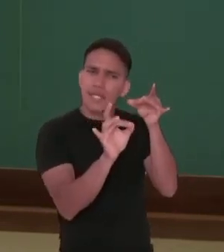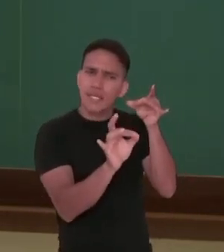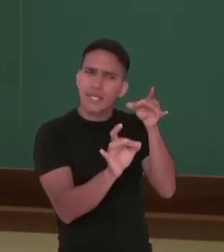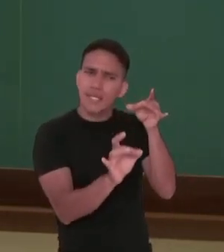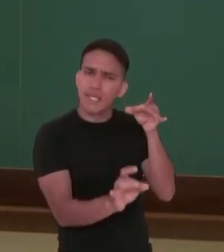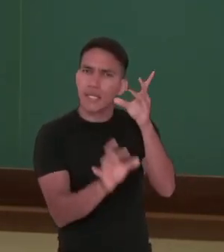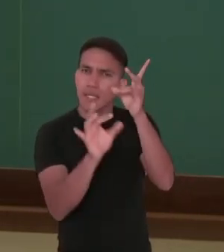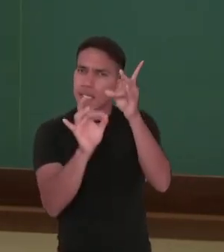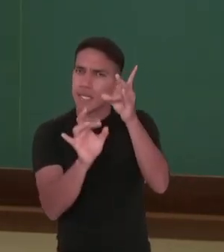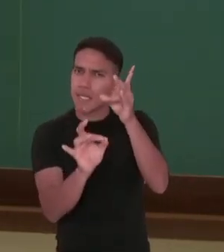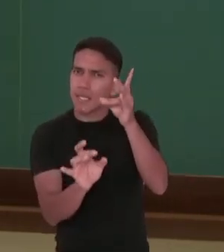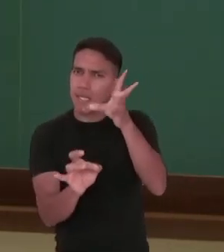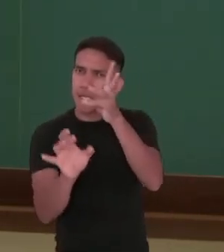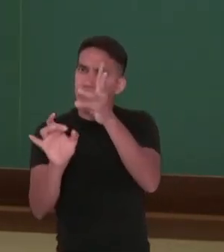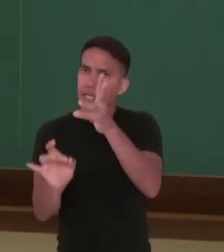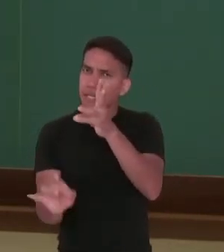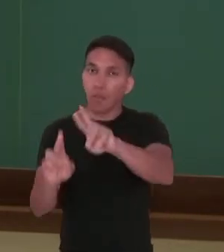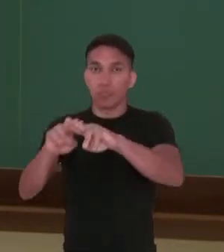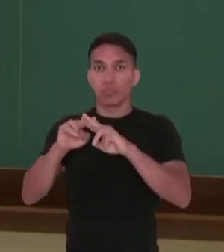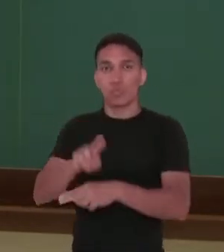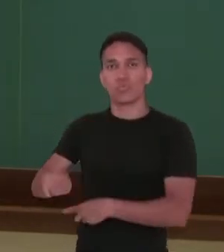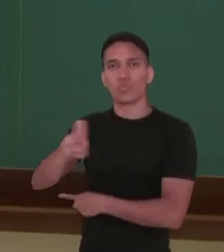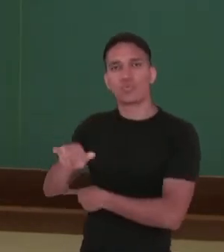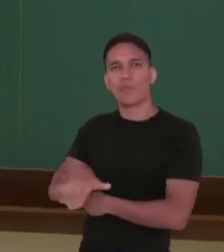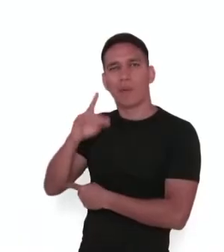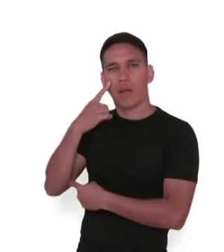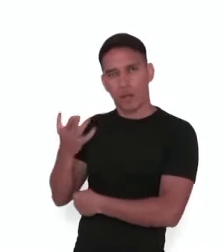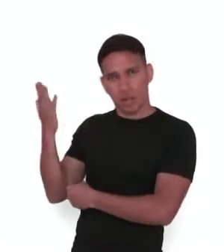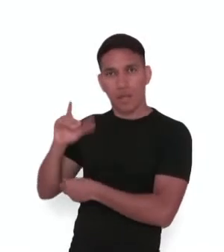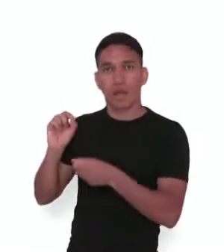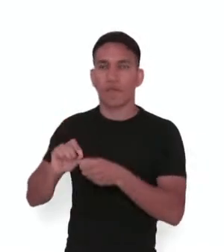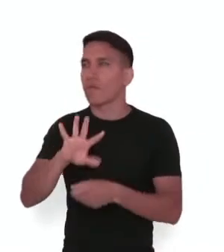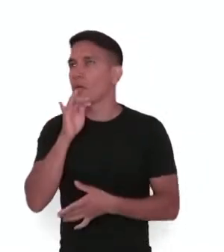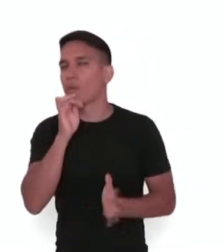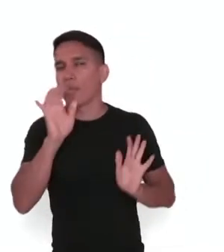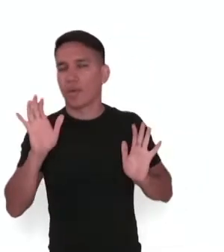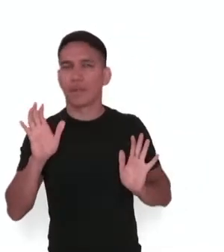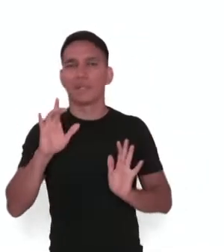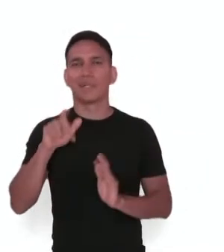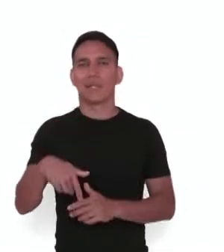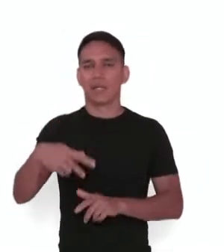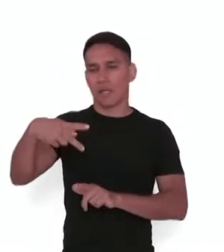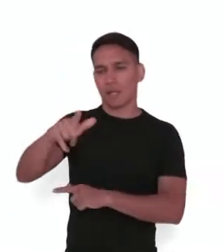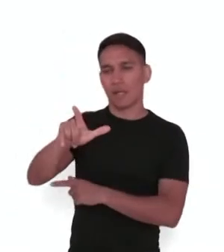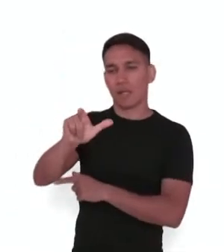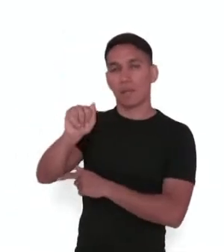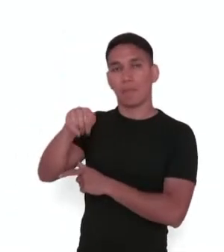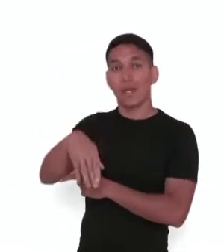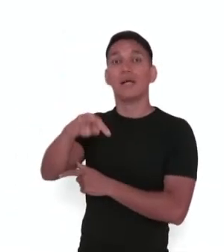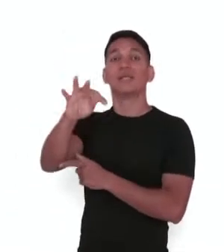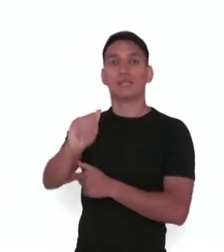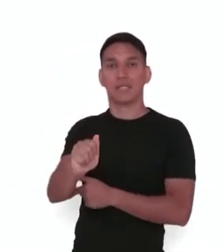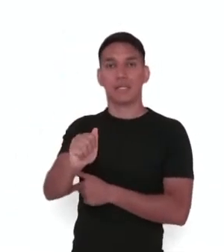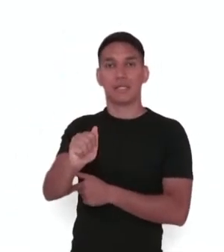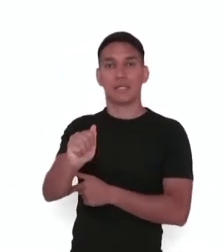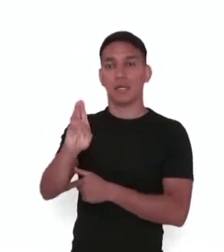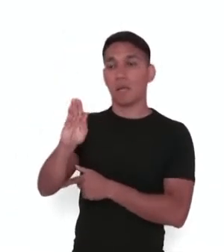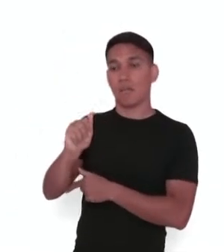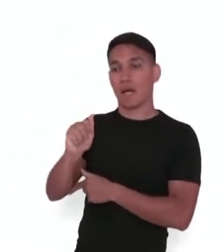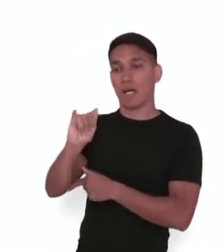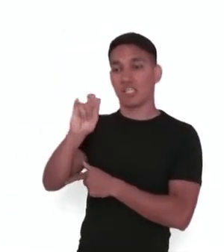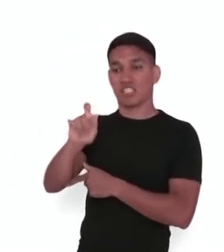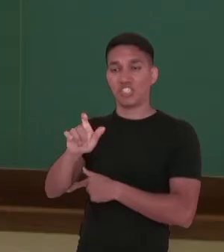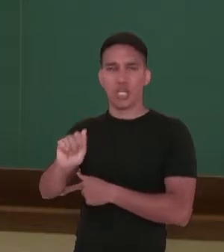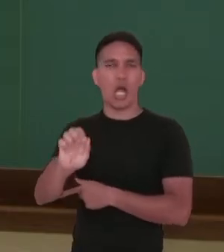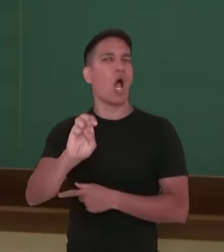bastante utilizada aí as plantas, né? Para você ter aí, por exemplo, eles chamam até de planta baixa, no caso aí o planta da